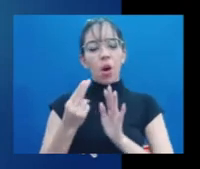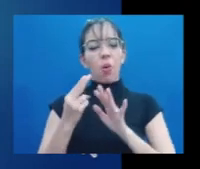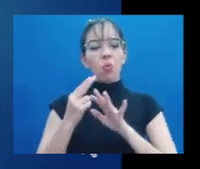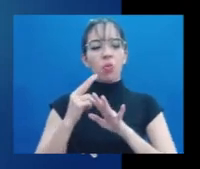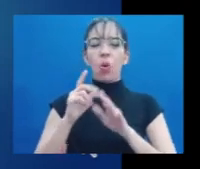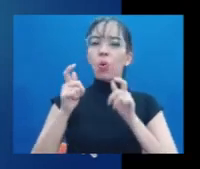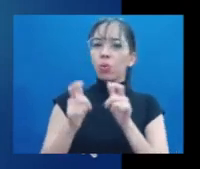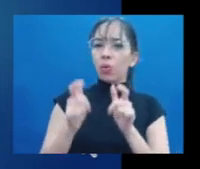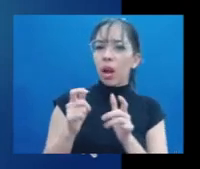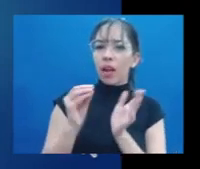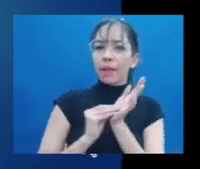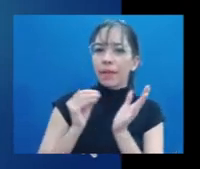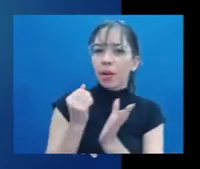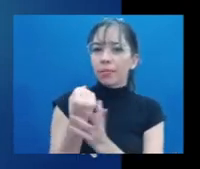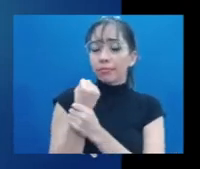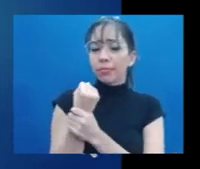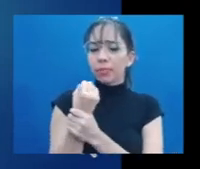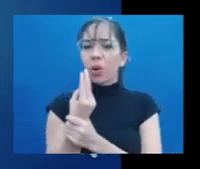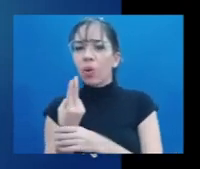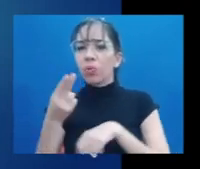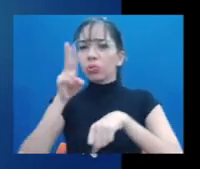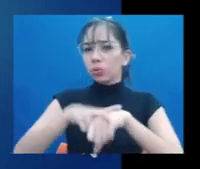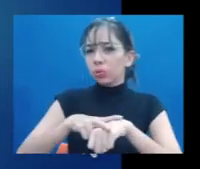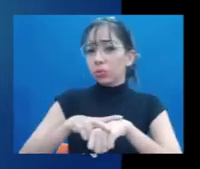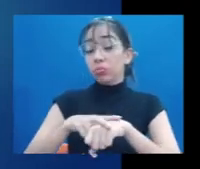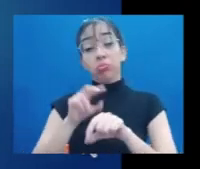condições inseguras? São os dois, né?